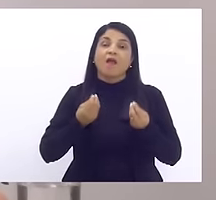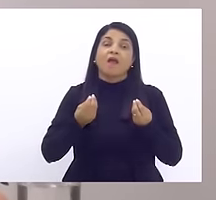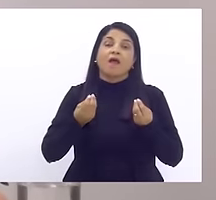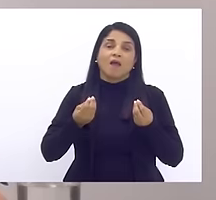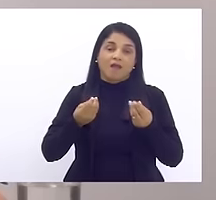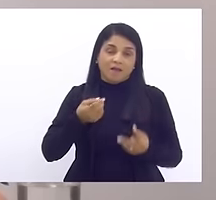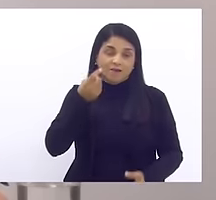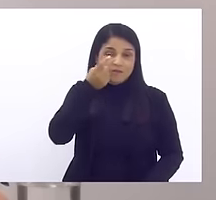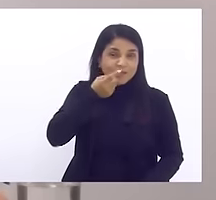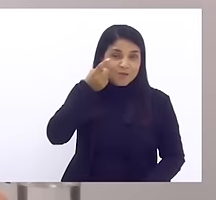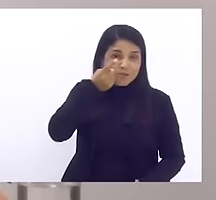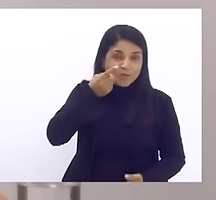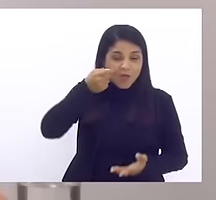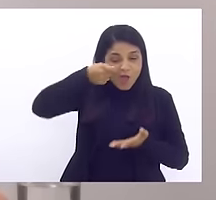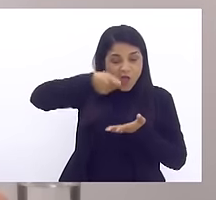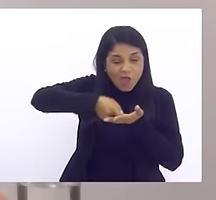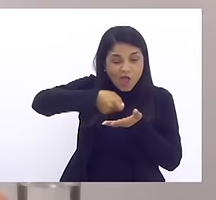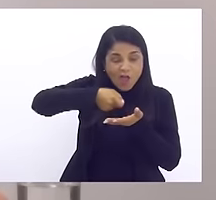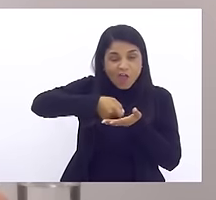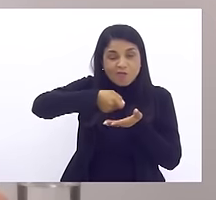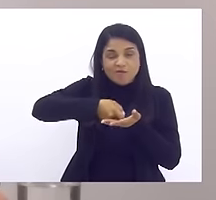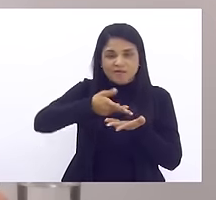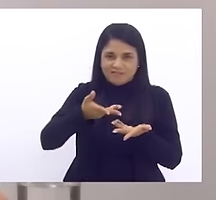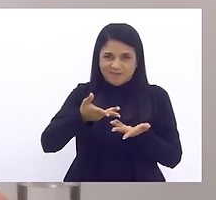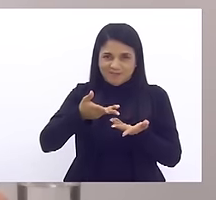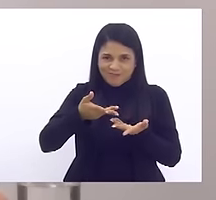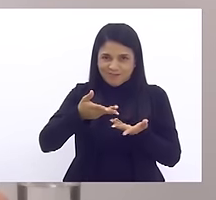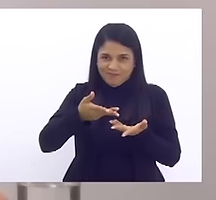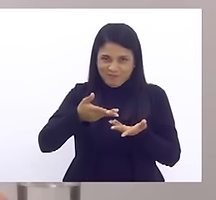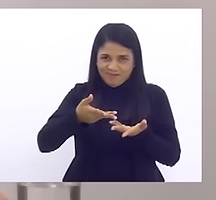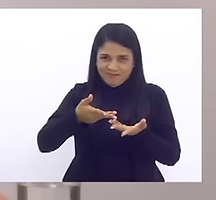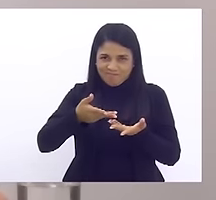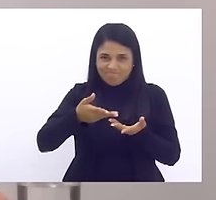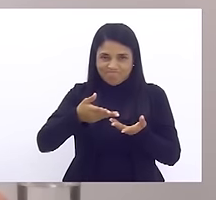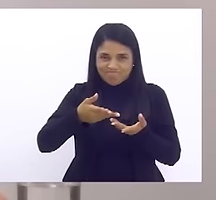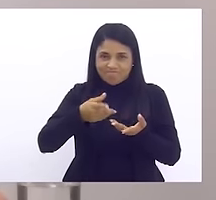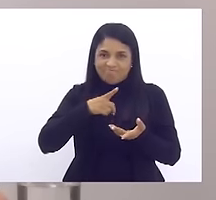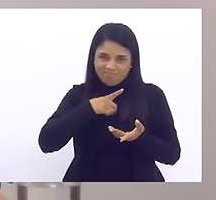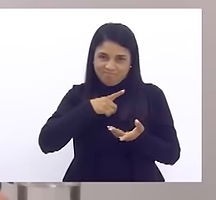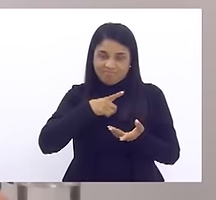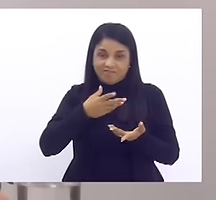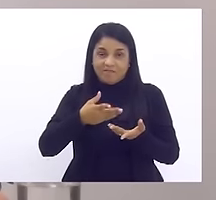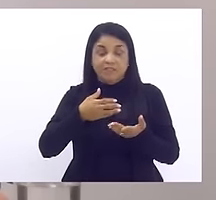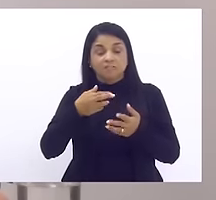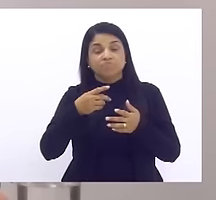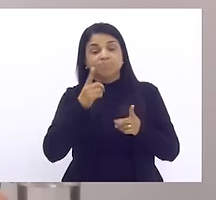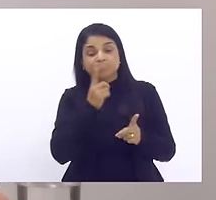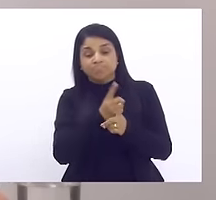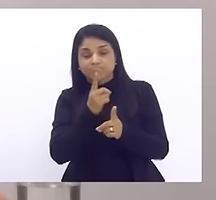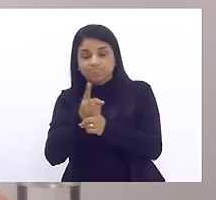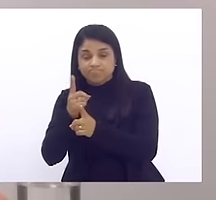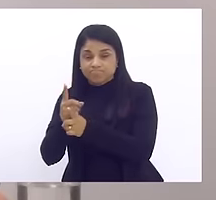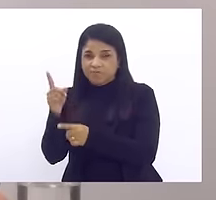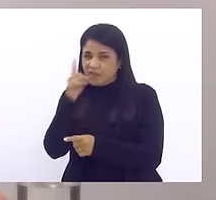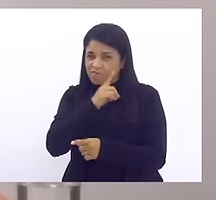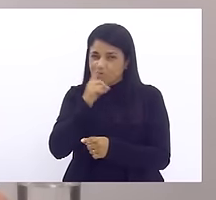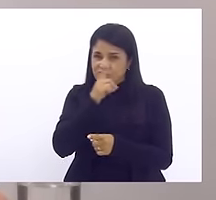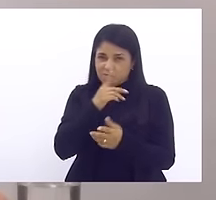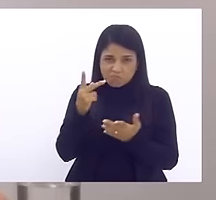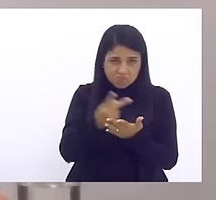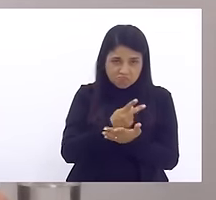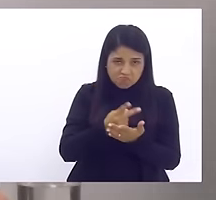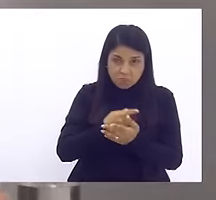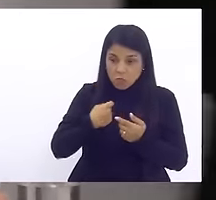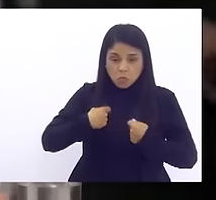a obrigação legal de fazê-lo a partir da constatação dessas irregularidades que eu não lhe devo satisfação